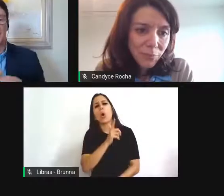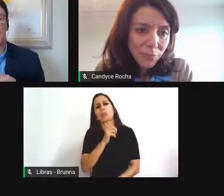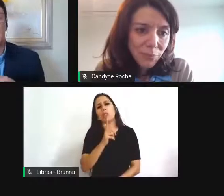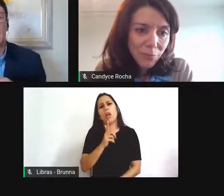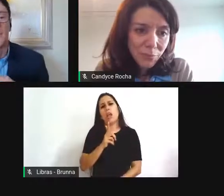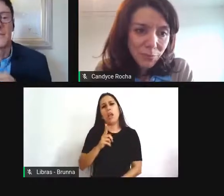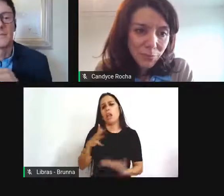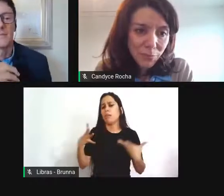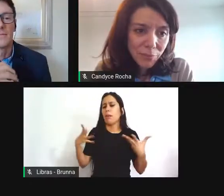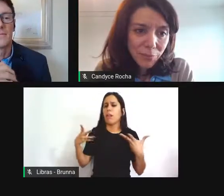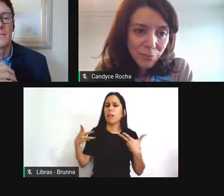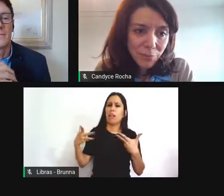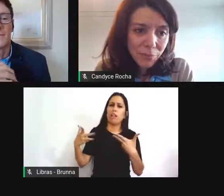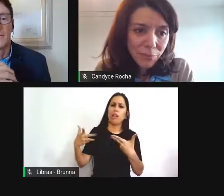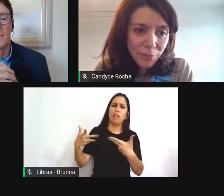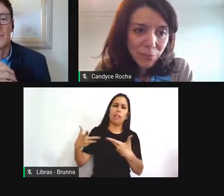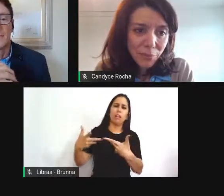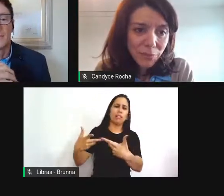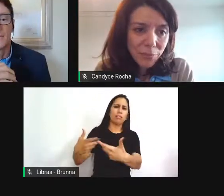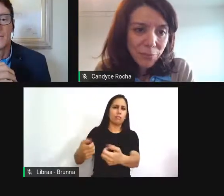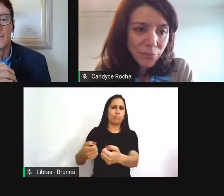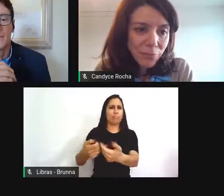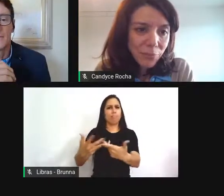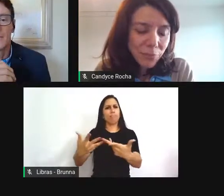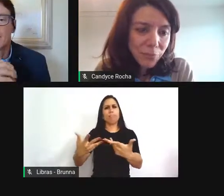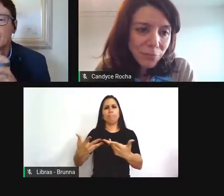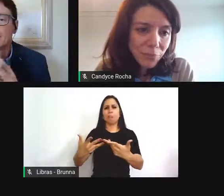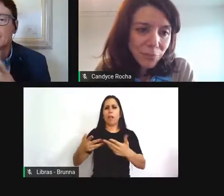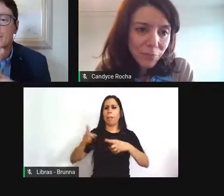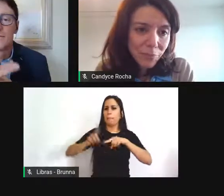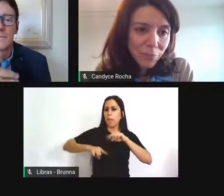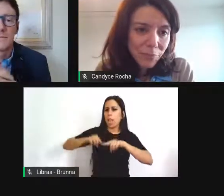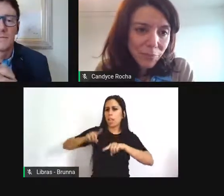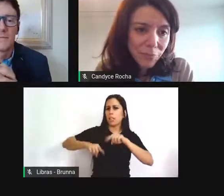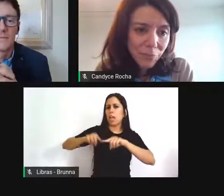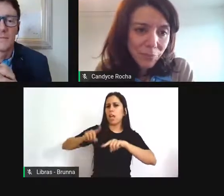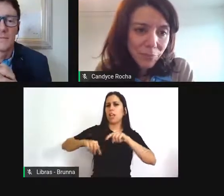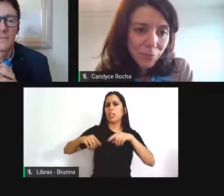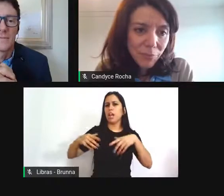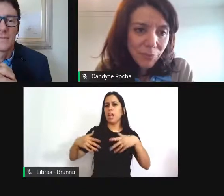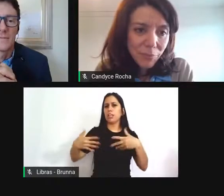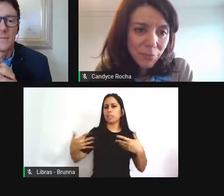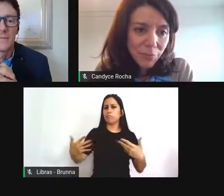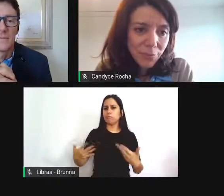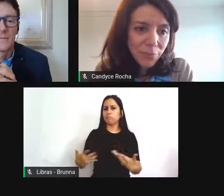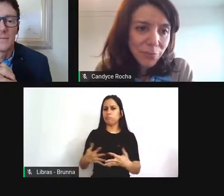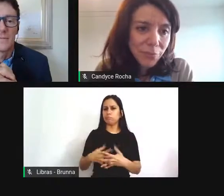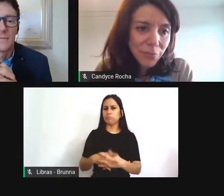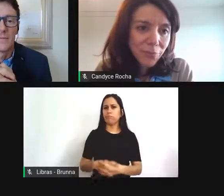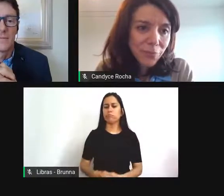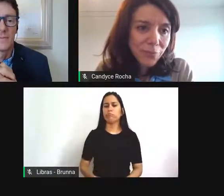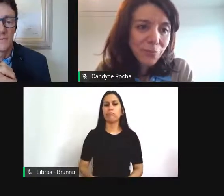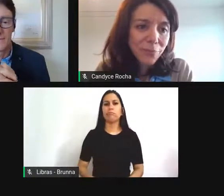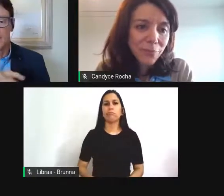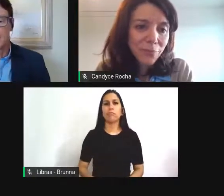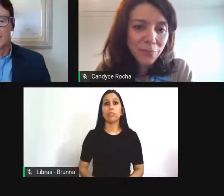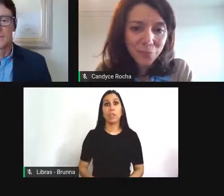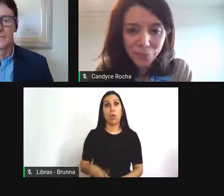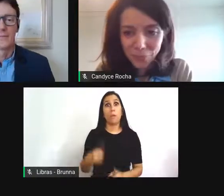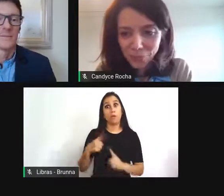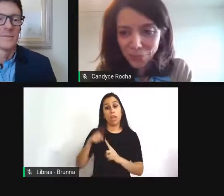excelentes coleções do Banco Mundial, excelentes coleções de repositórios de conhecimento, que é um caminho,